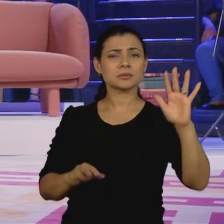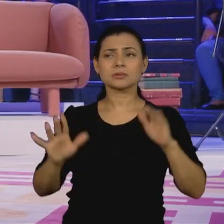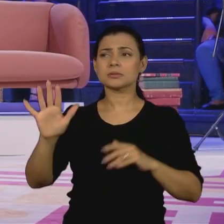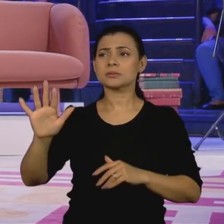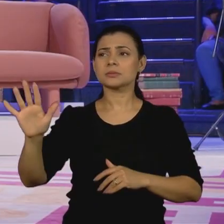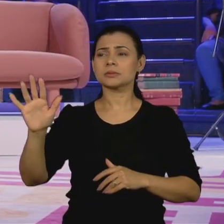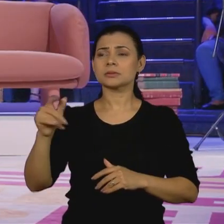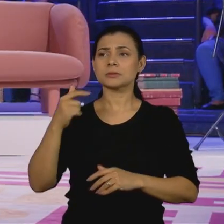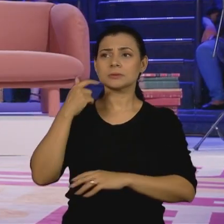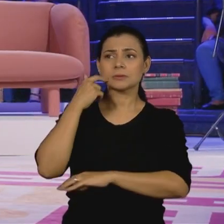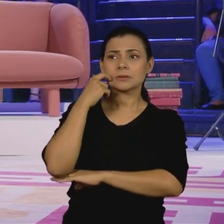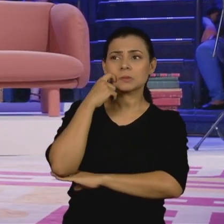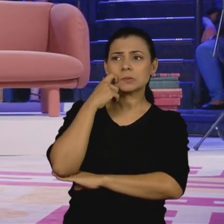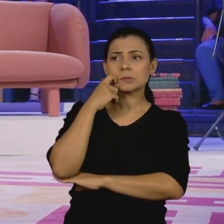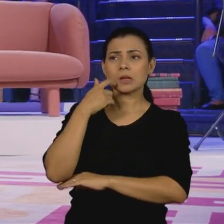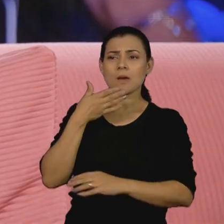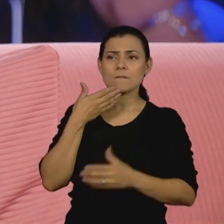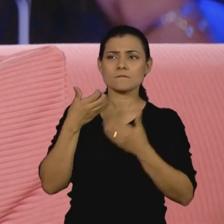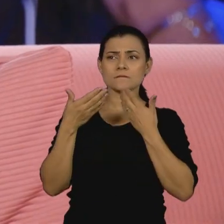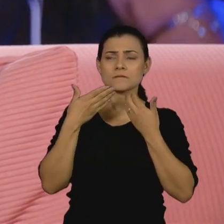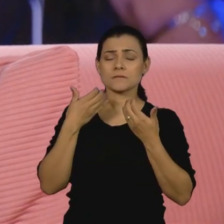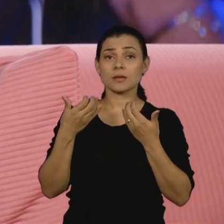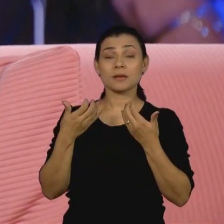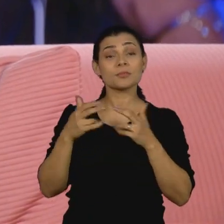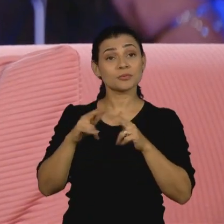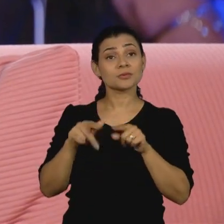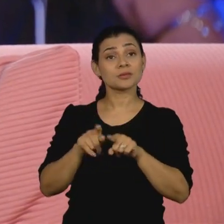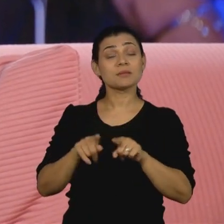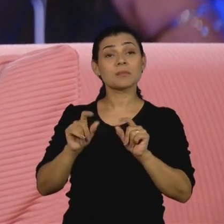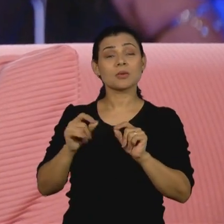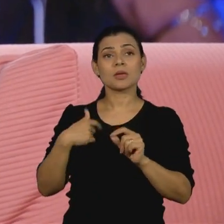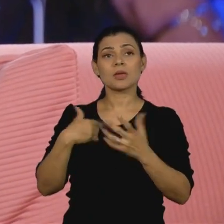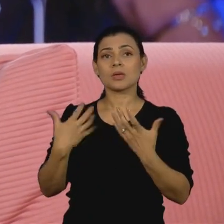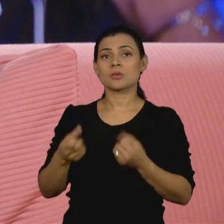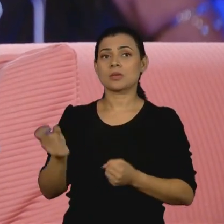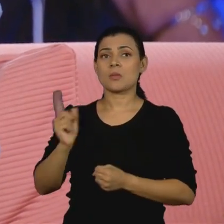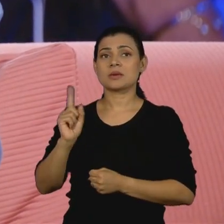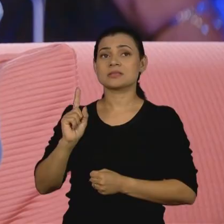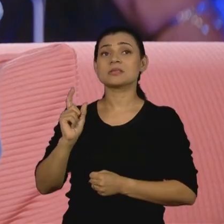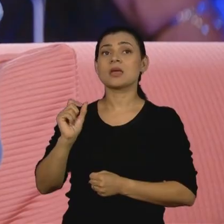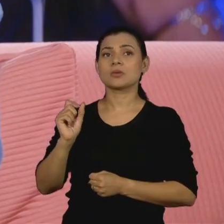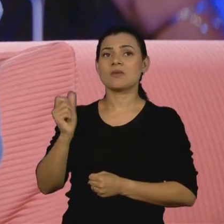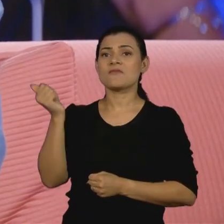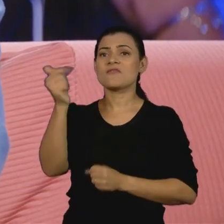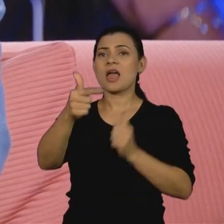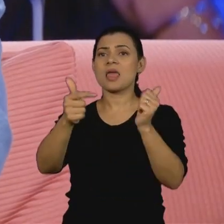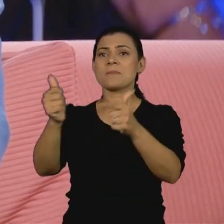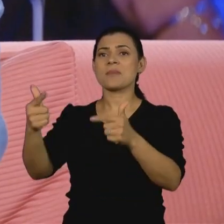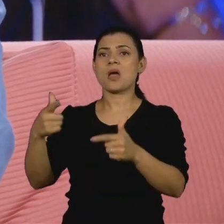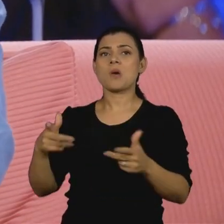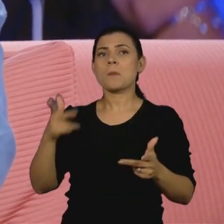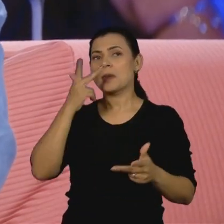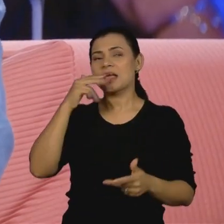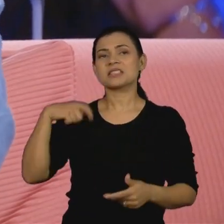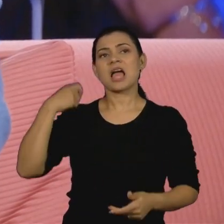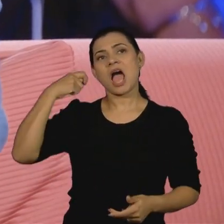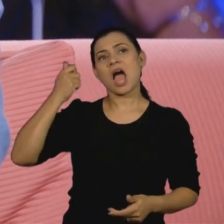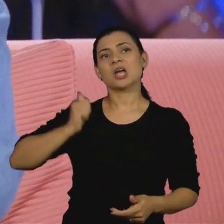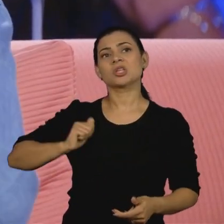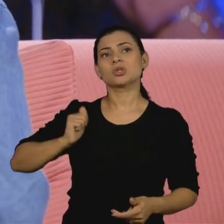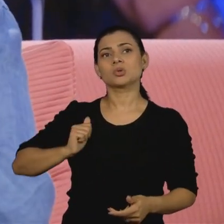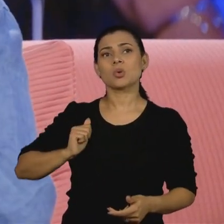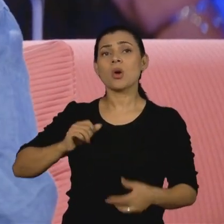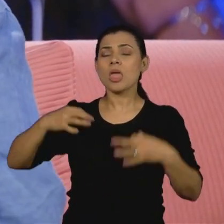estou conseguindo e tentar... E tem uma coisa que eu não aceito que falem mal do ator dizendo qualquer coisa de ator. O